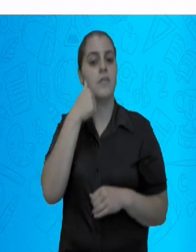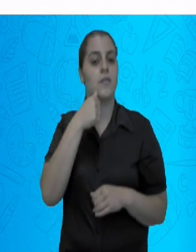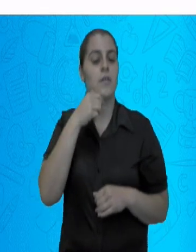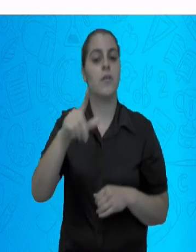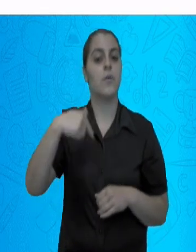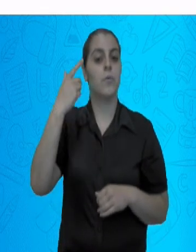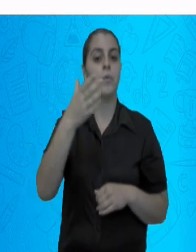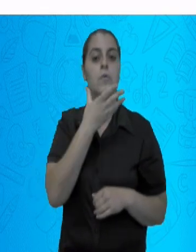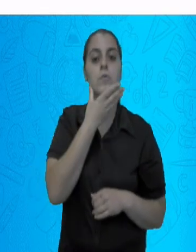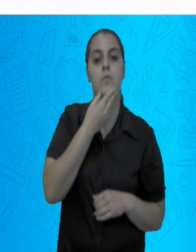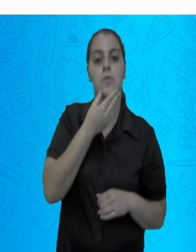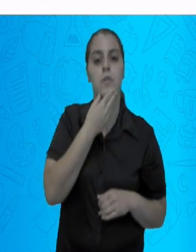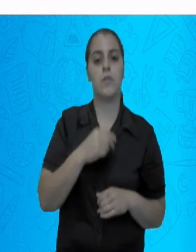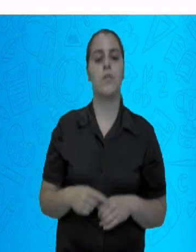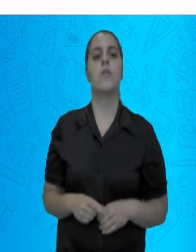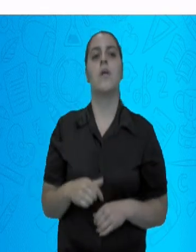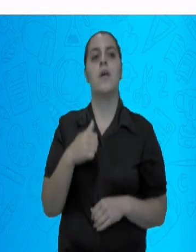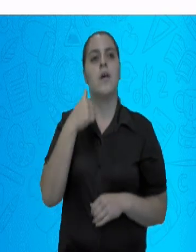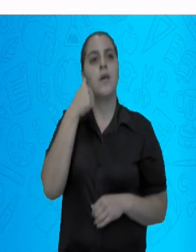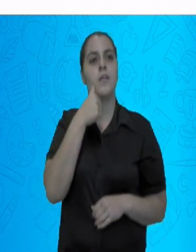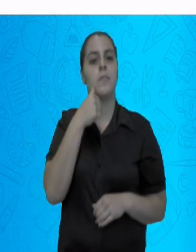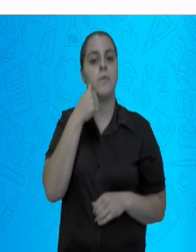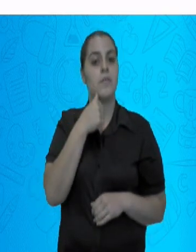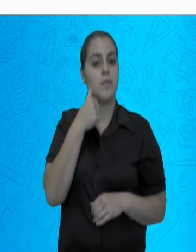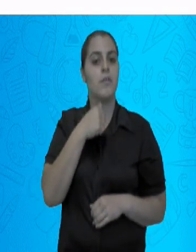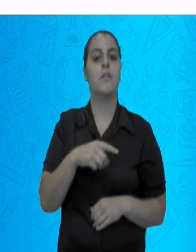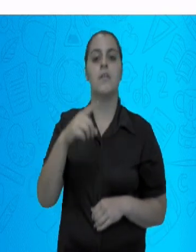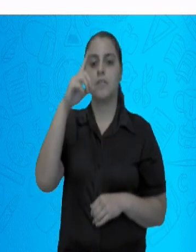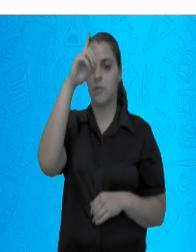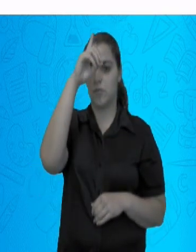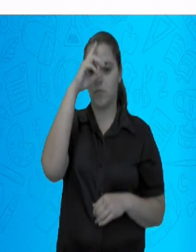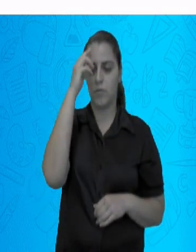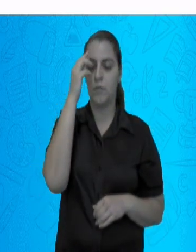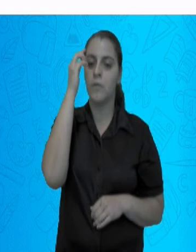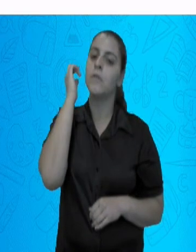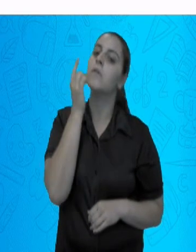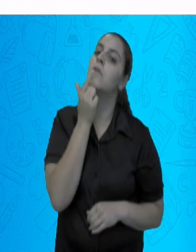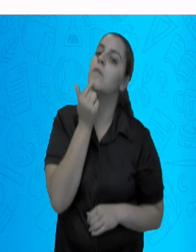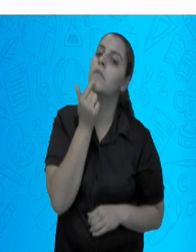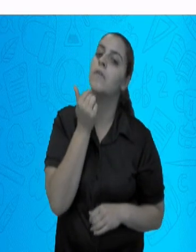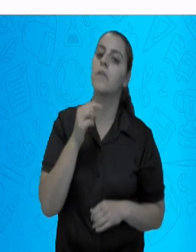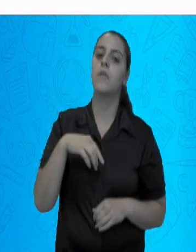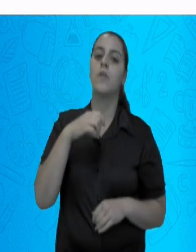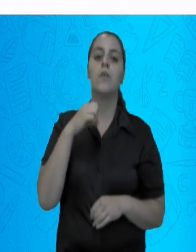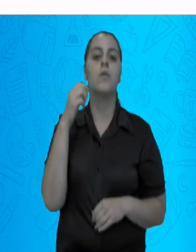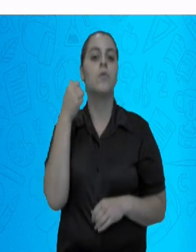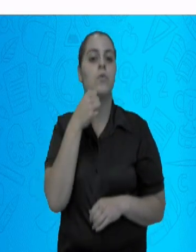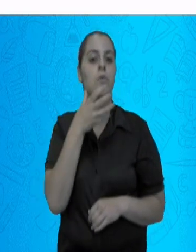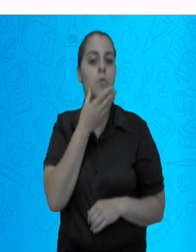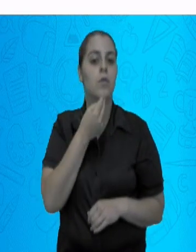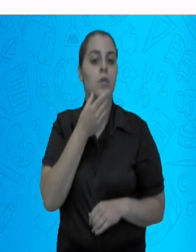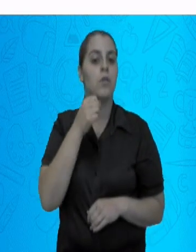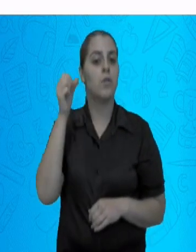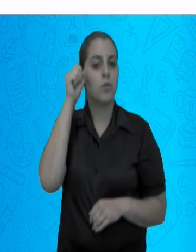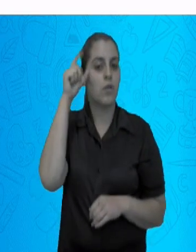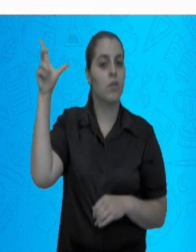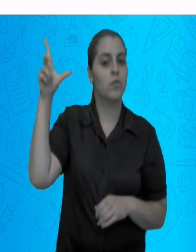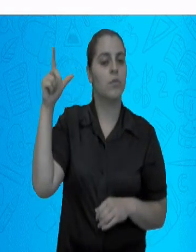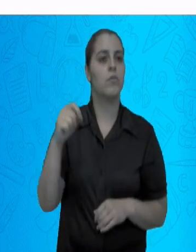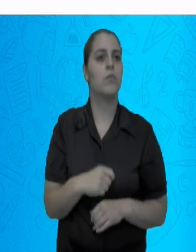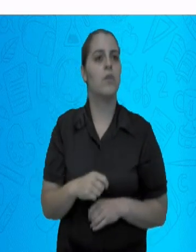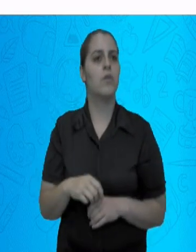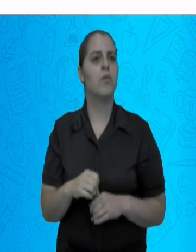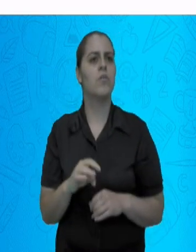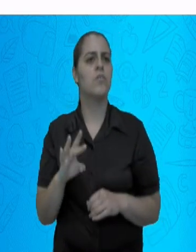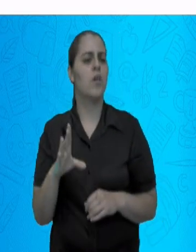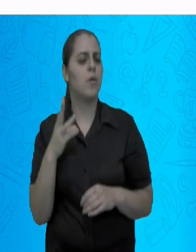meninas são as colunas vermelhas e os meninos as colunas azuis.